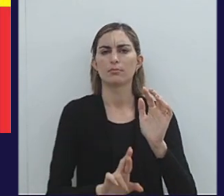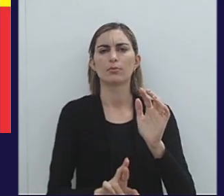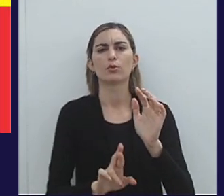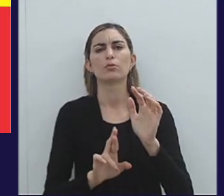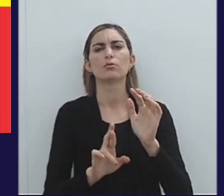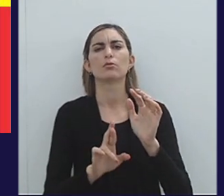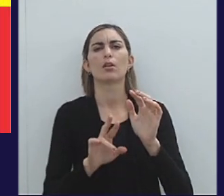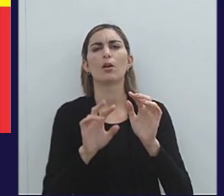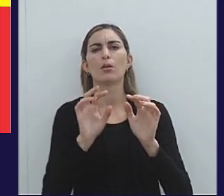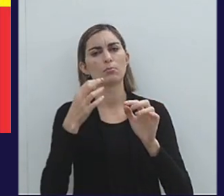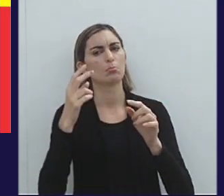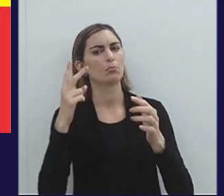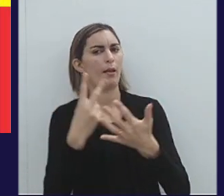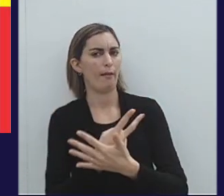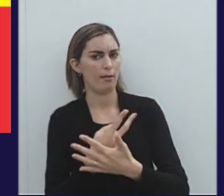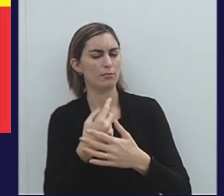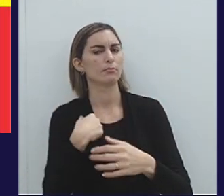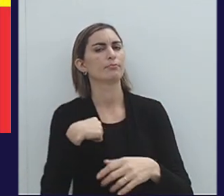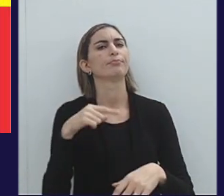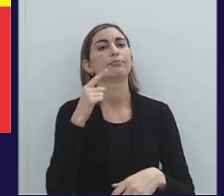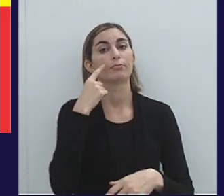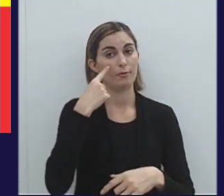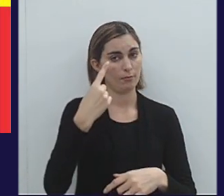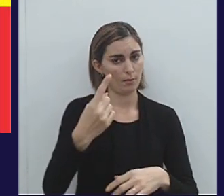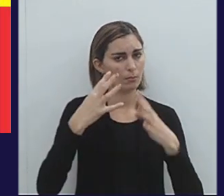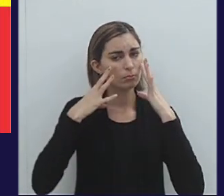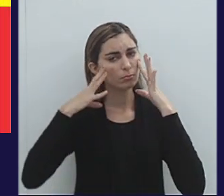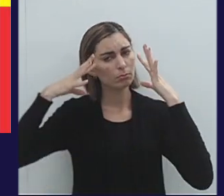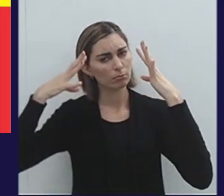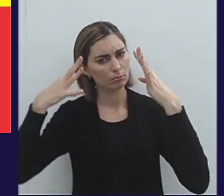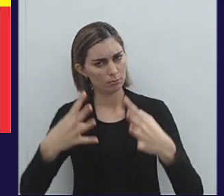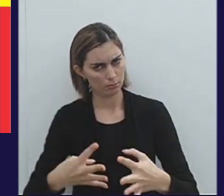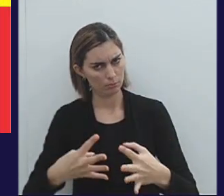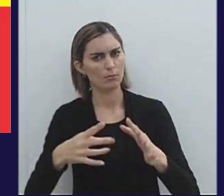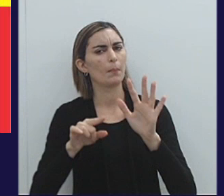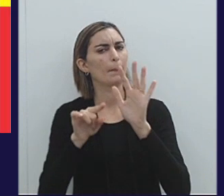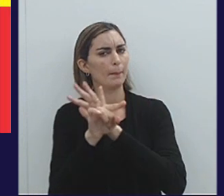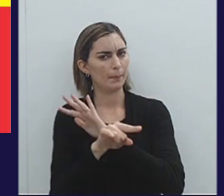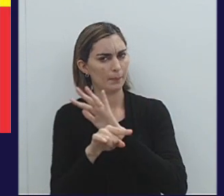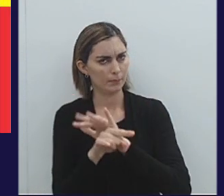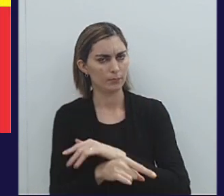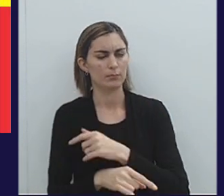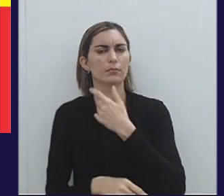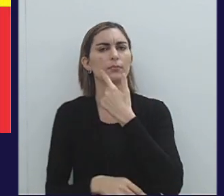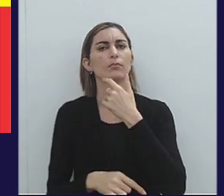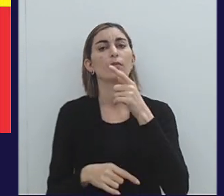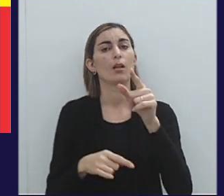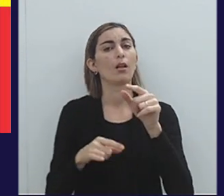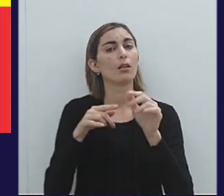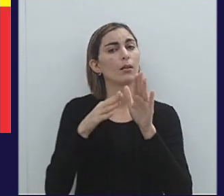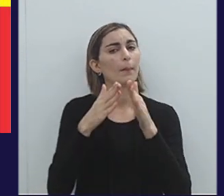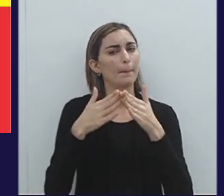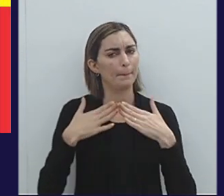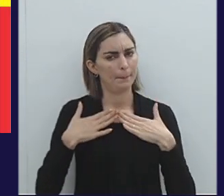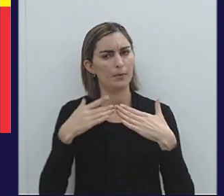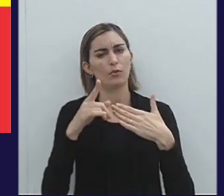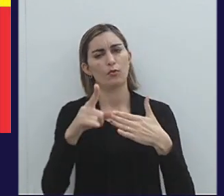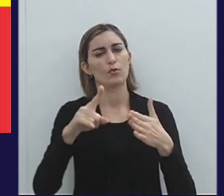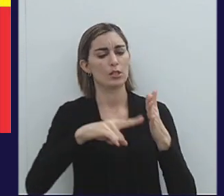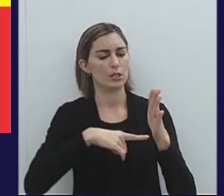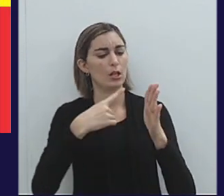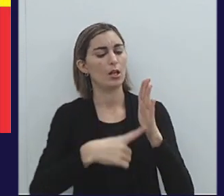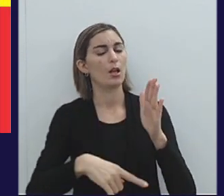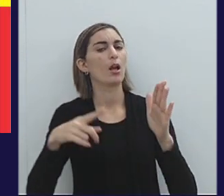a alternativa incorreta. Presta bem atenção o que a questão está pedindo. A questão está pedindo para